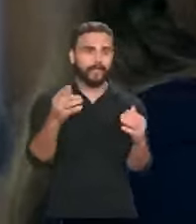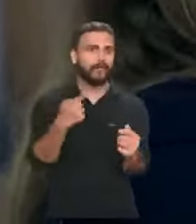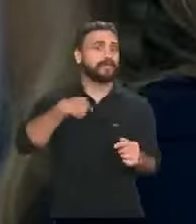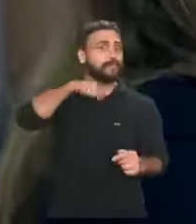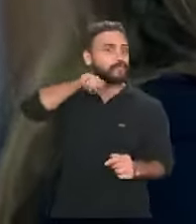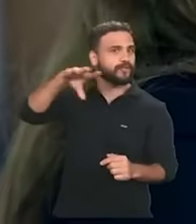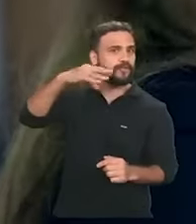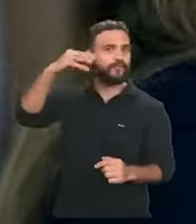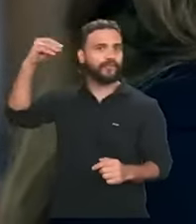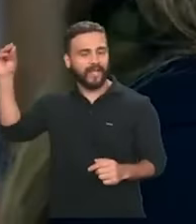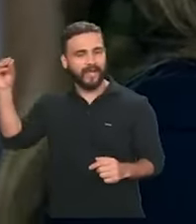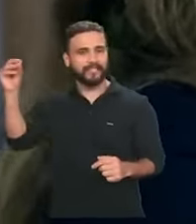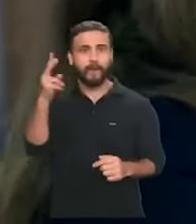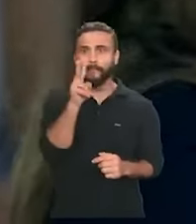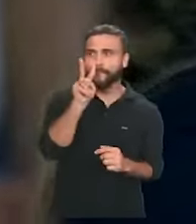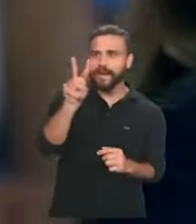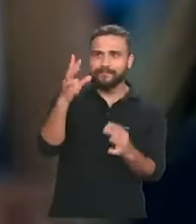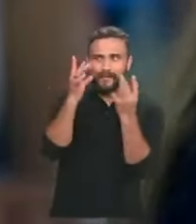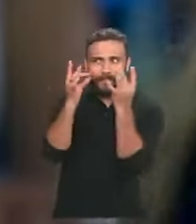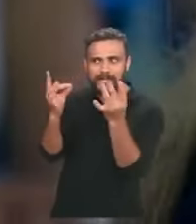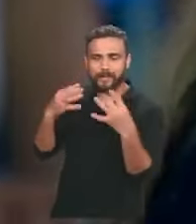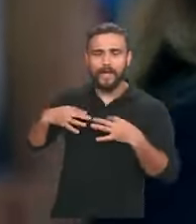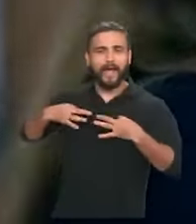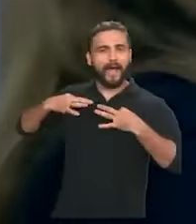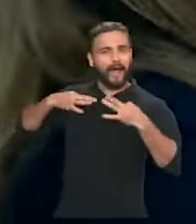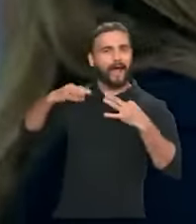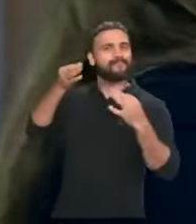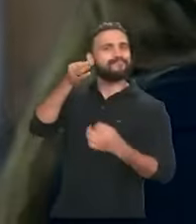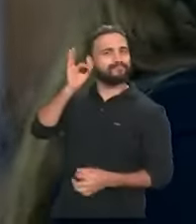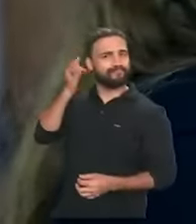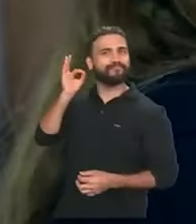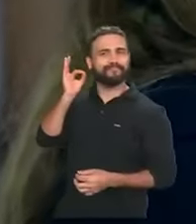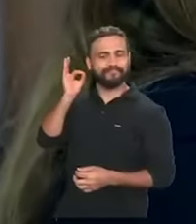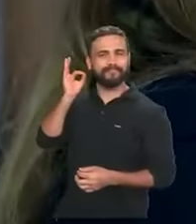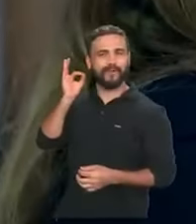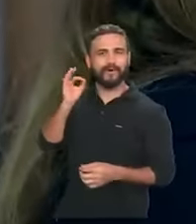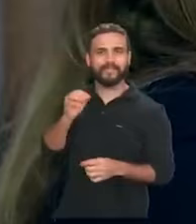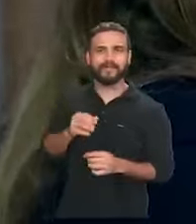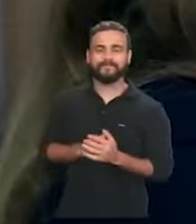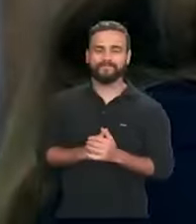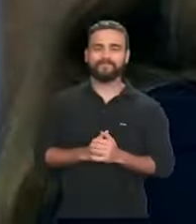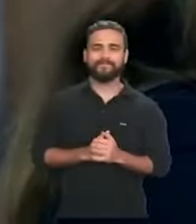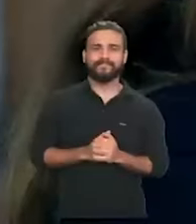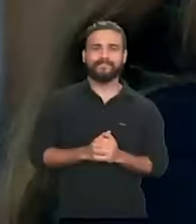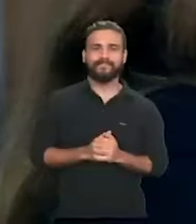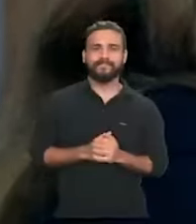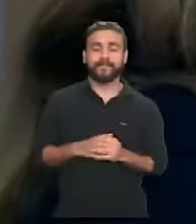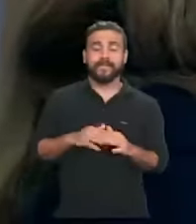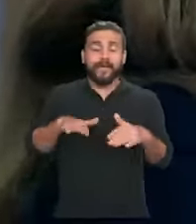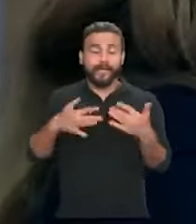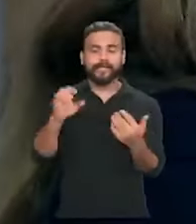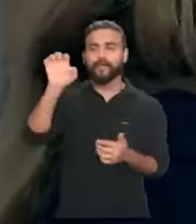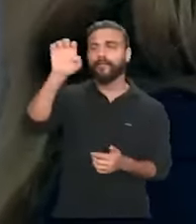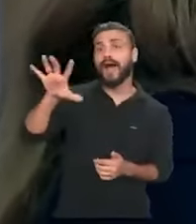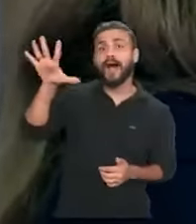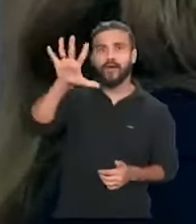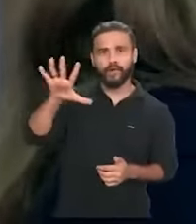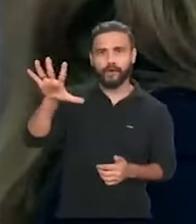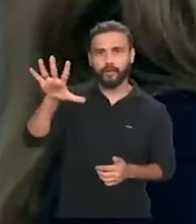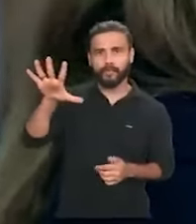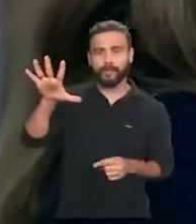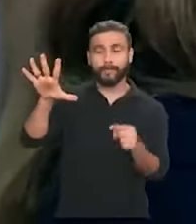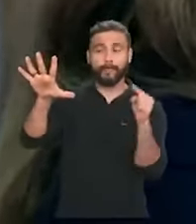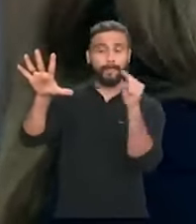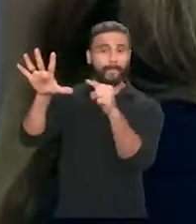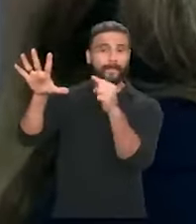que todo mundo fala vai pra moda eles antes vão comer depois eles vão comprar alguma coisa eh a Europa hoje ela é vista como um